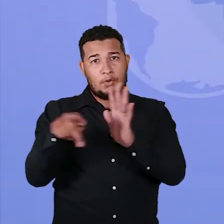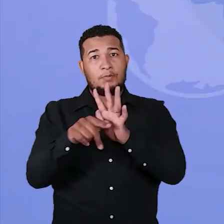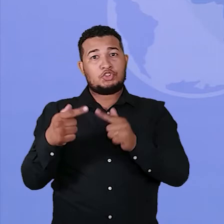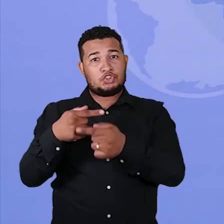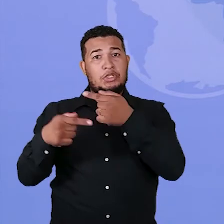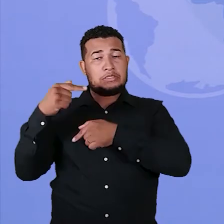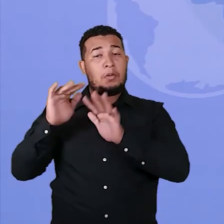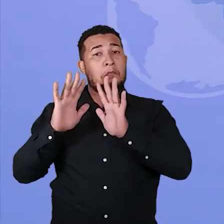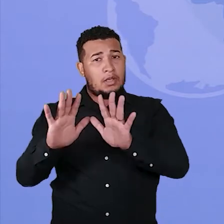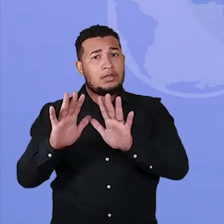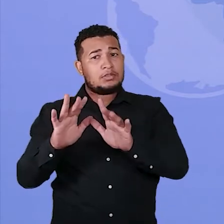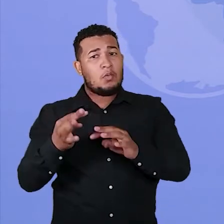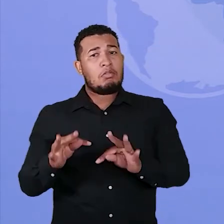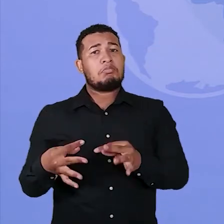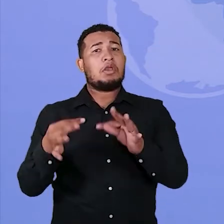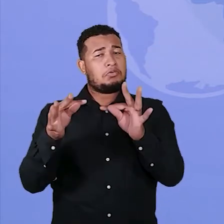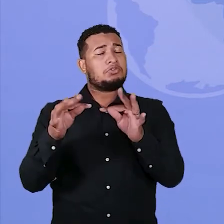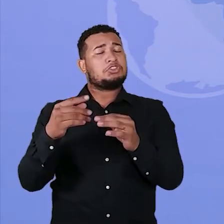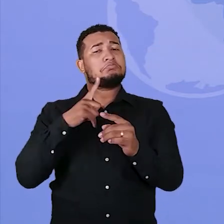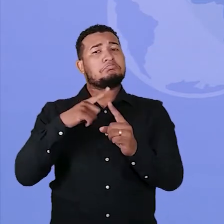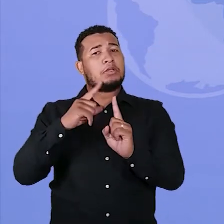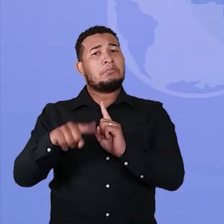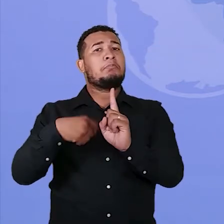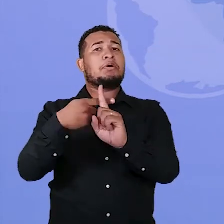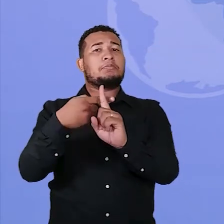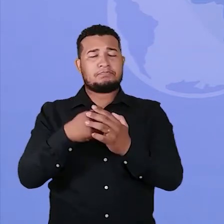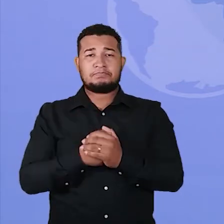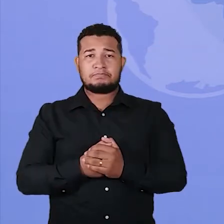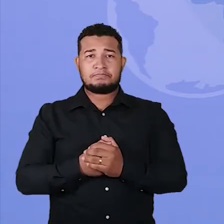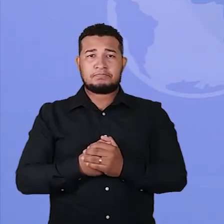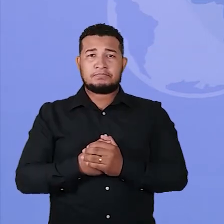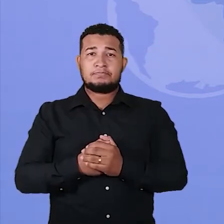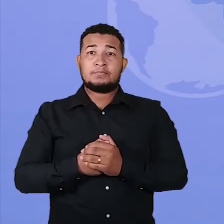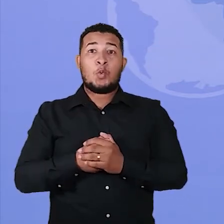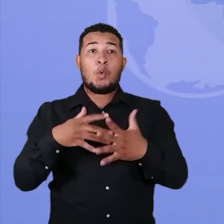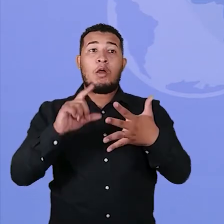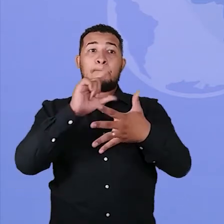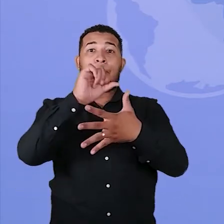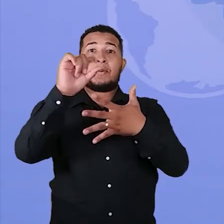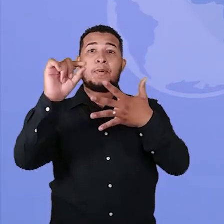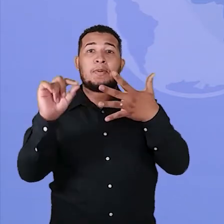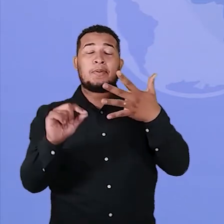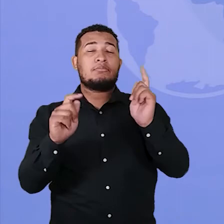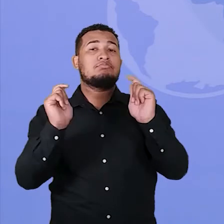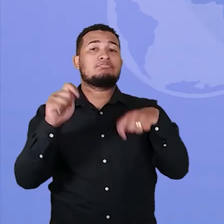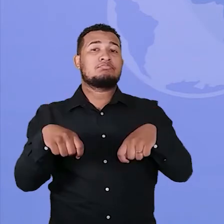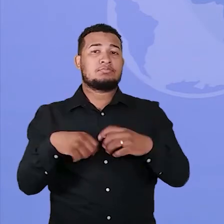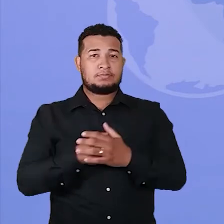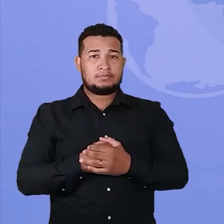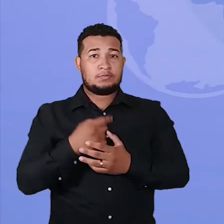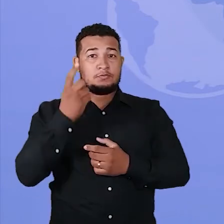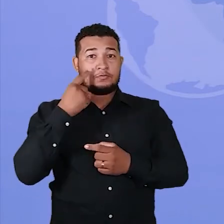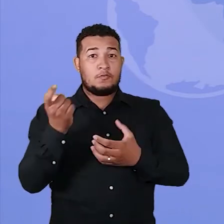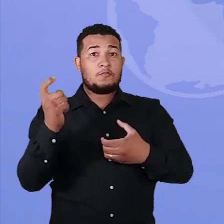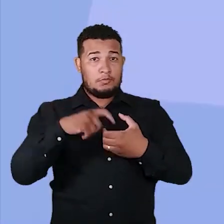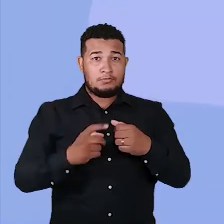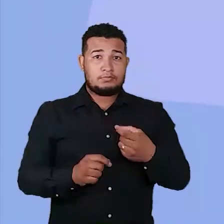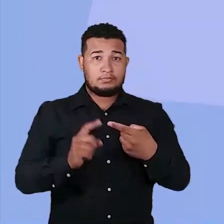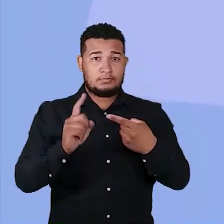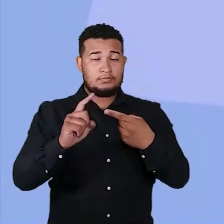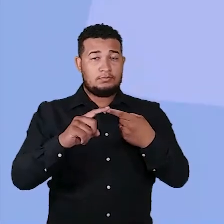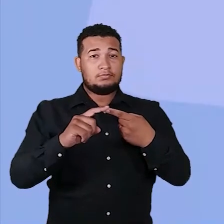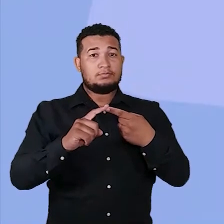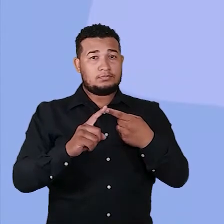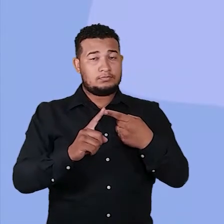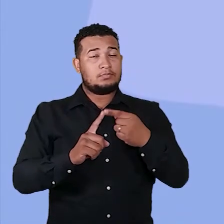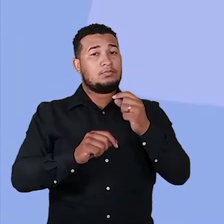que a geração anterior, porém com uma tecnologia. Qual que é a alternativa que está falando isso? Vamos voltar lá comigo.